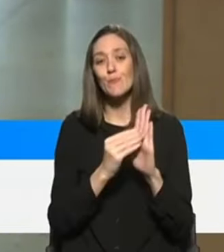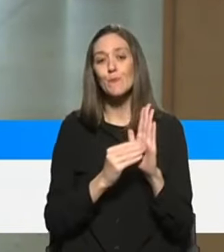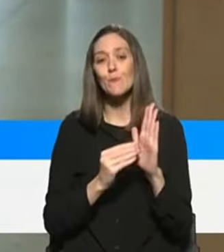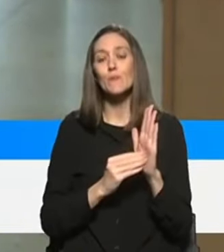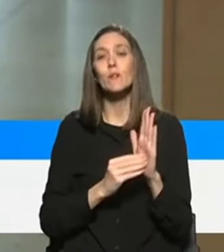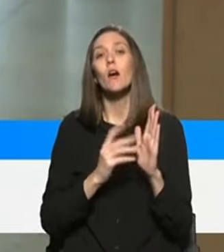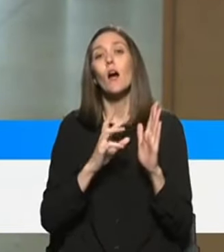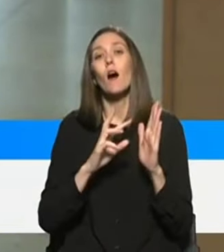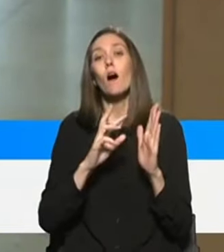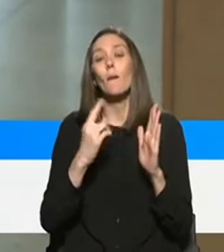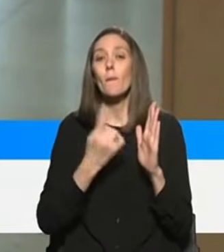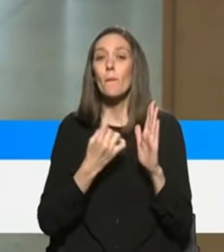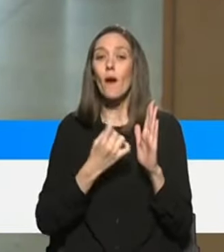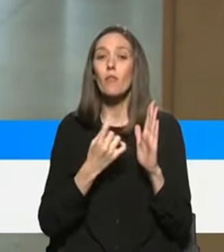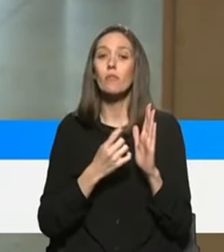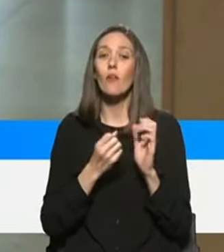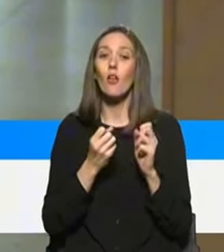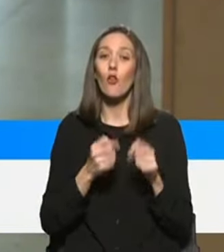renovação, vamos exigir